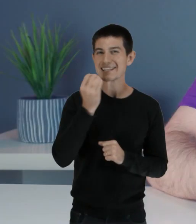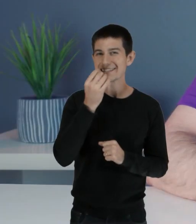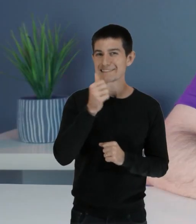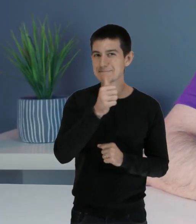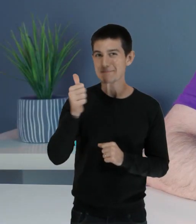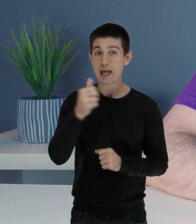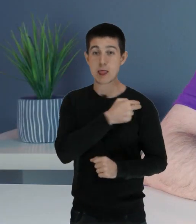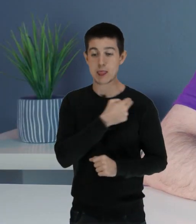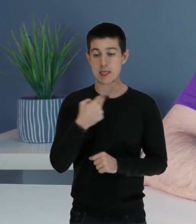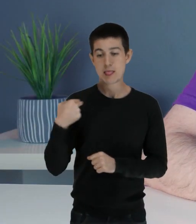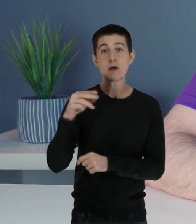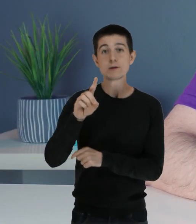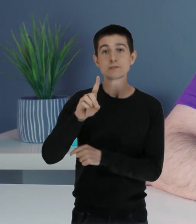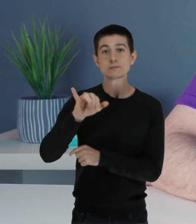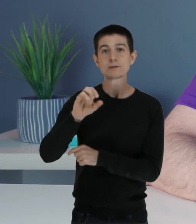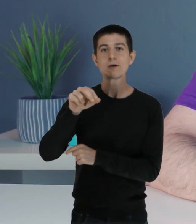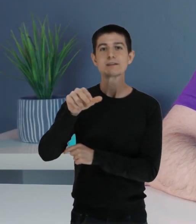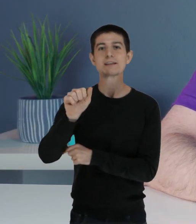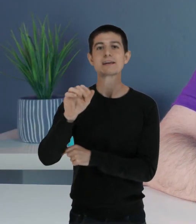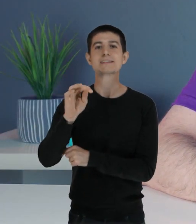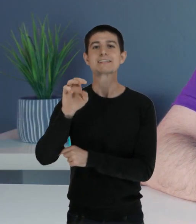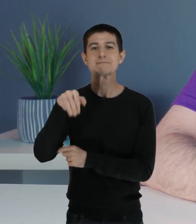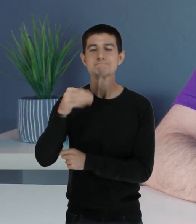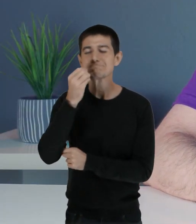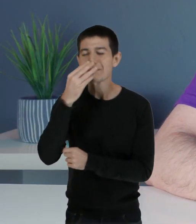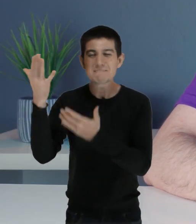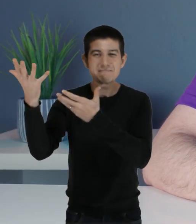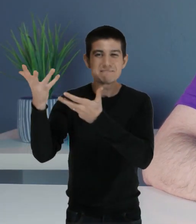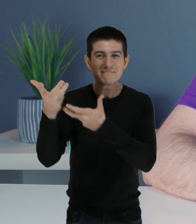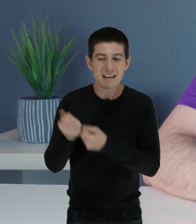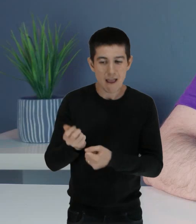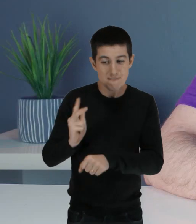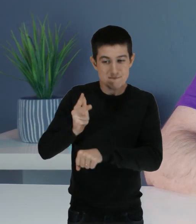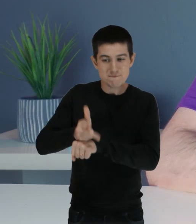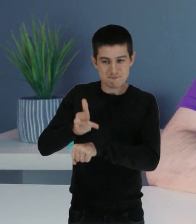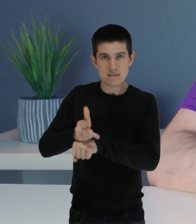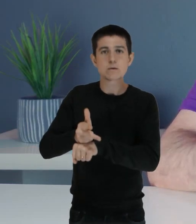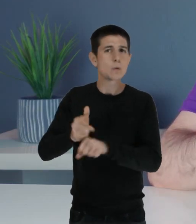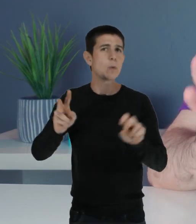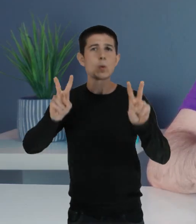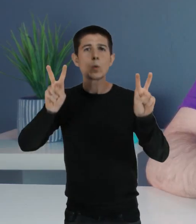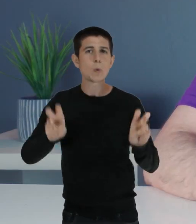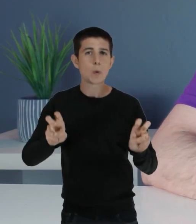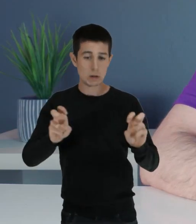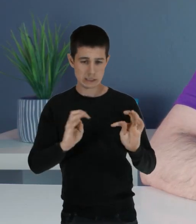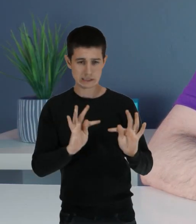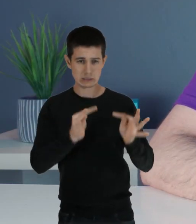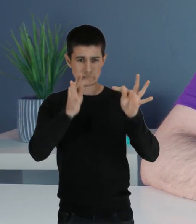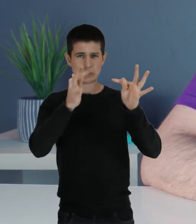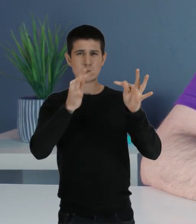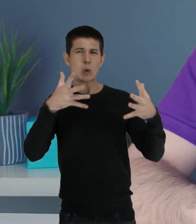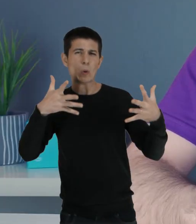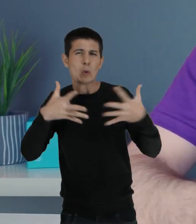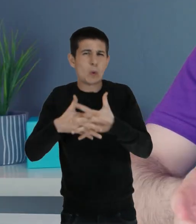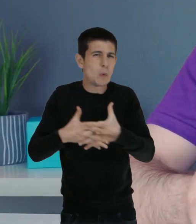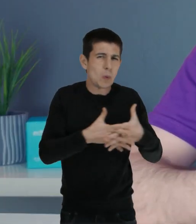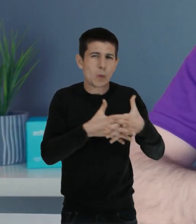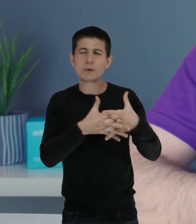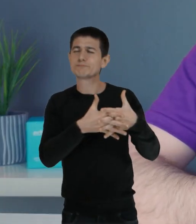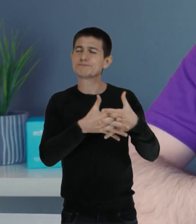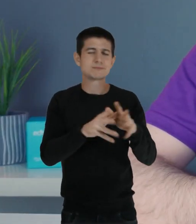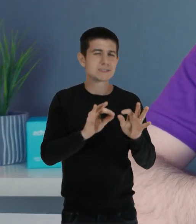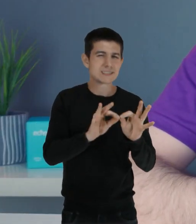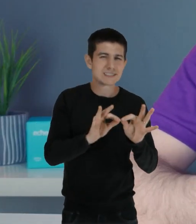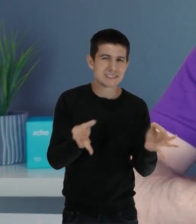Fala aí pessoal, tudo bem? Meu nome é Jonathan e sejam bem-vindos a mais um vídeo da série Descomplicando a Tecnologia. Aqui